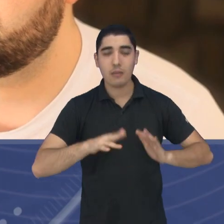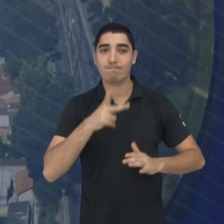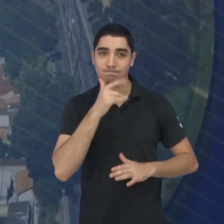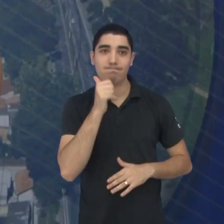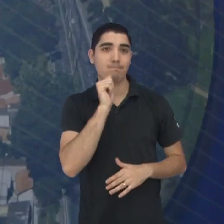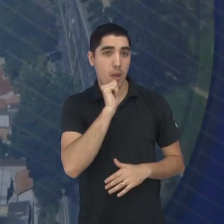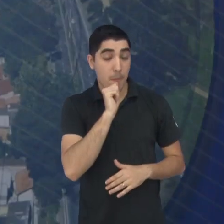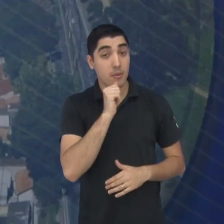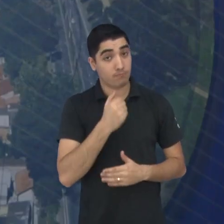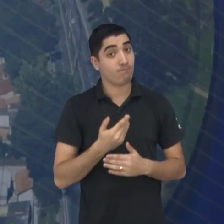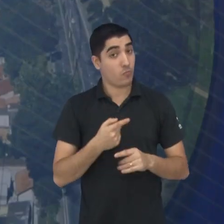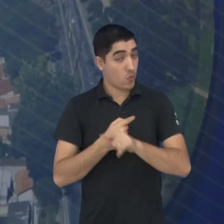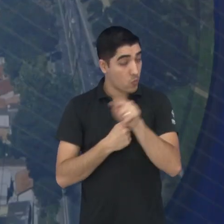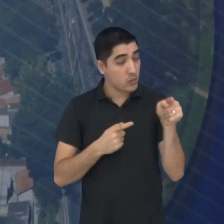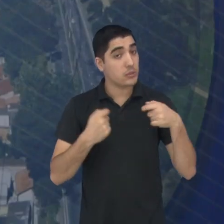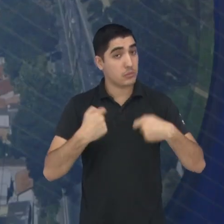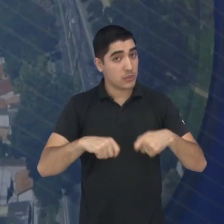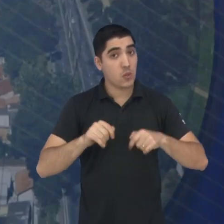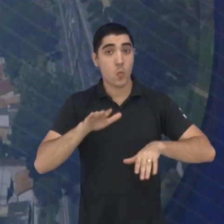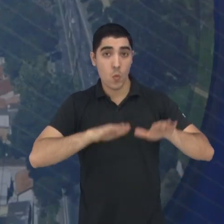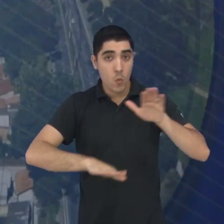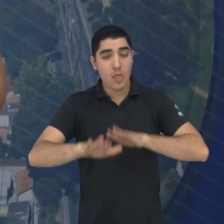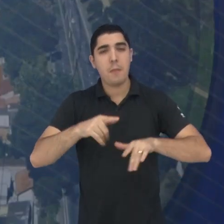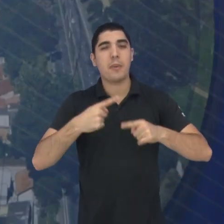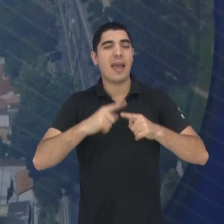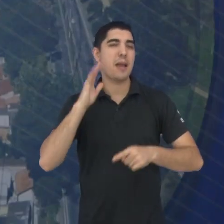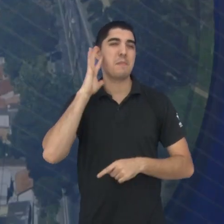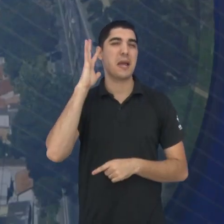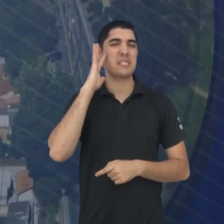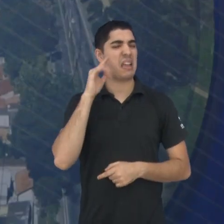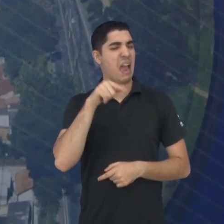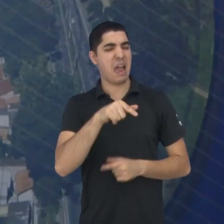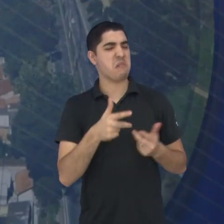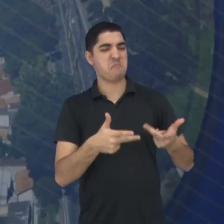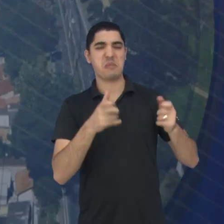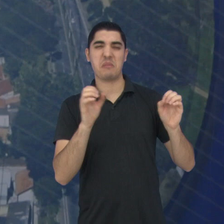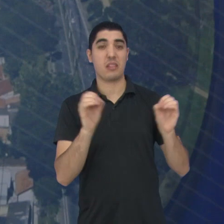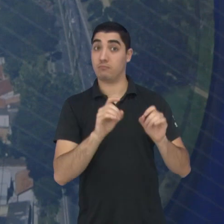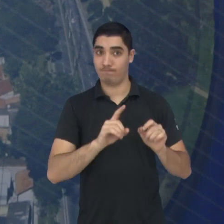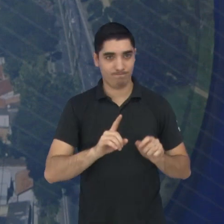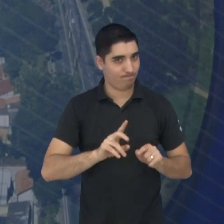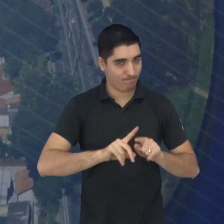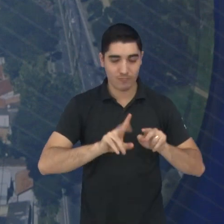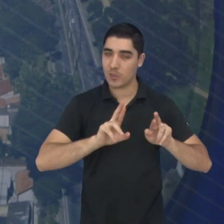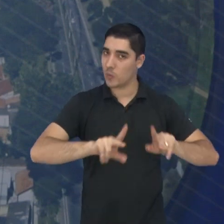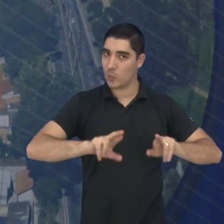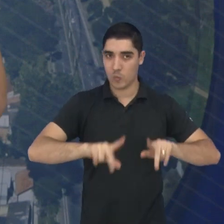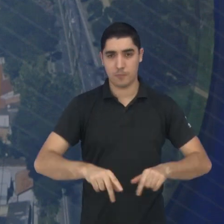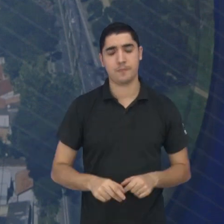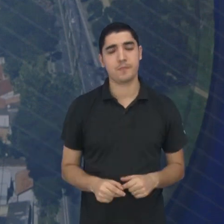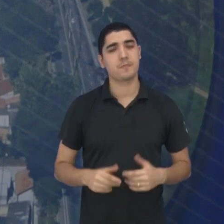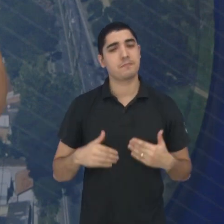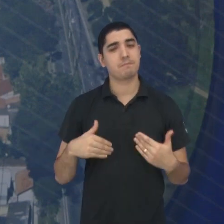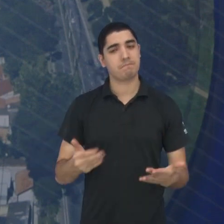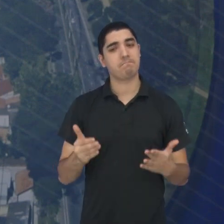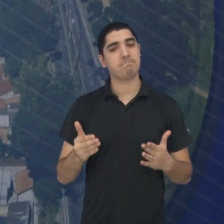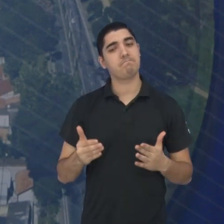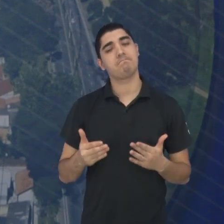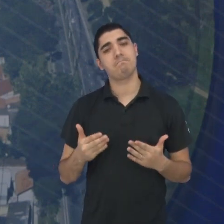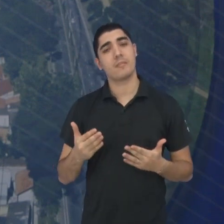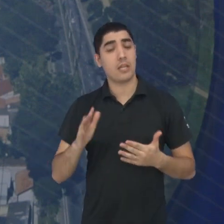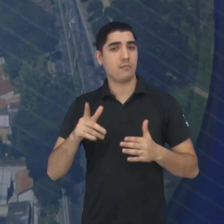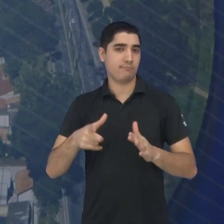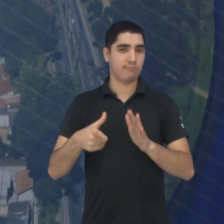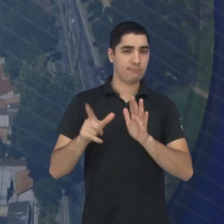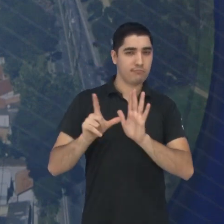gente? Tome cuidado, porque às vezes a gente pensa que passa despercebido, mas não é bem assim. Bom, e a gente falou sobre essa